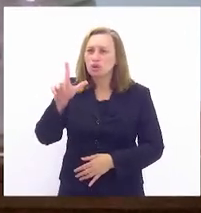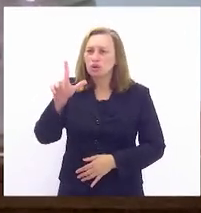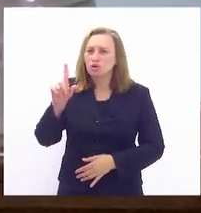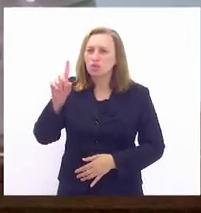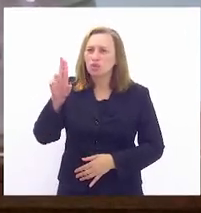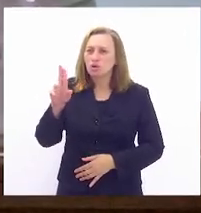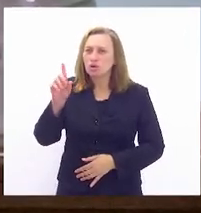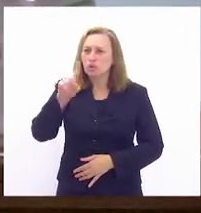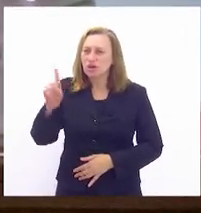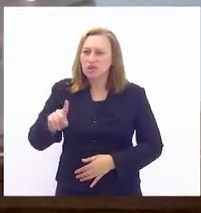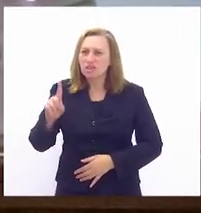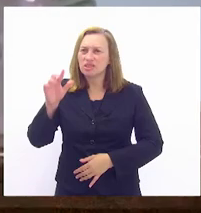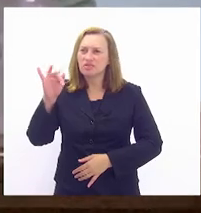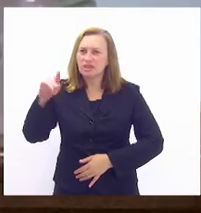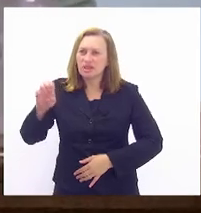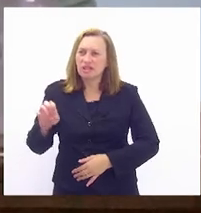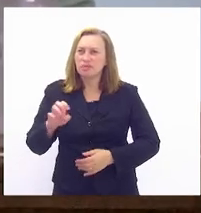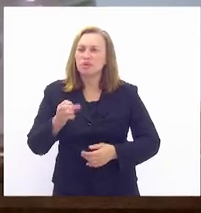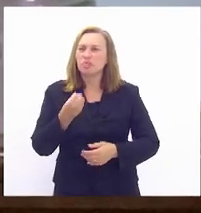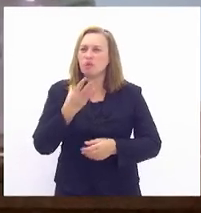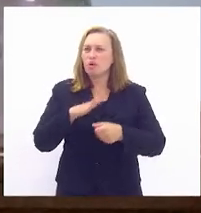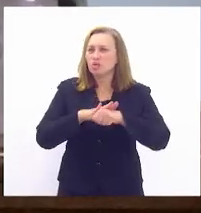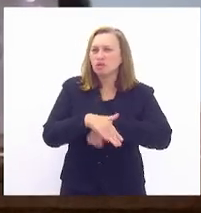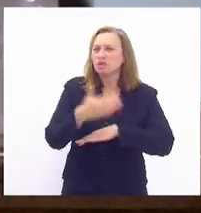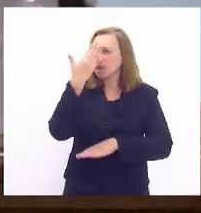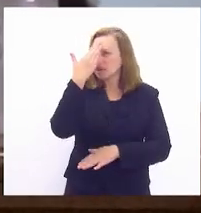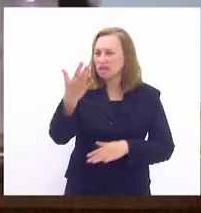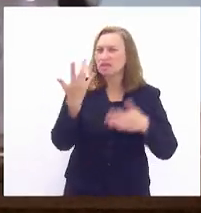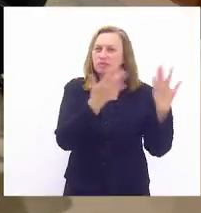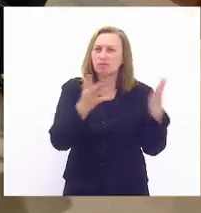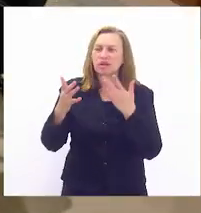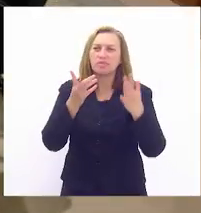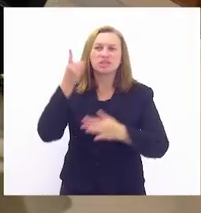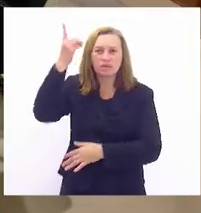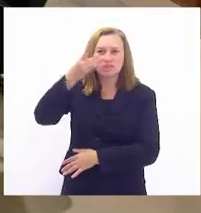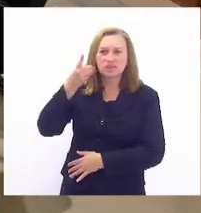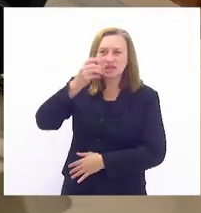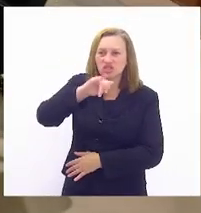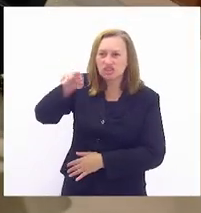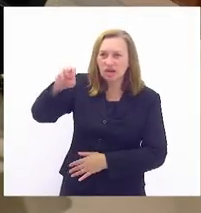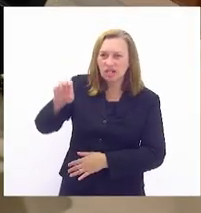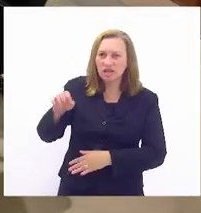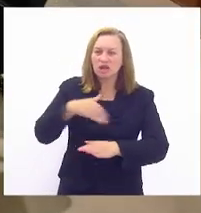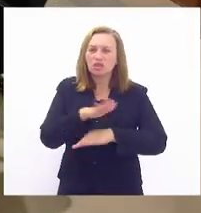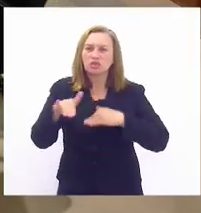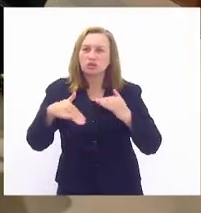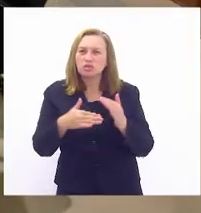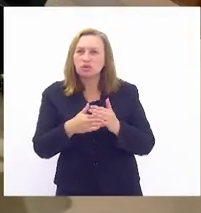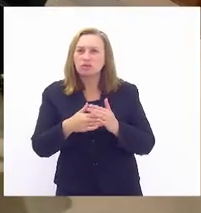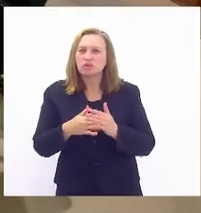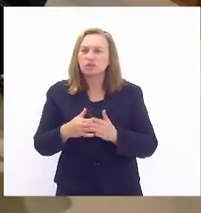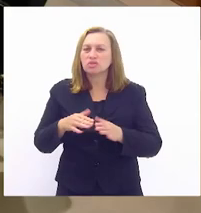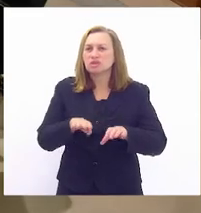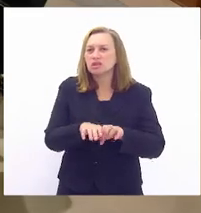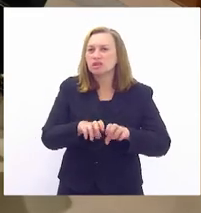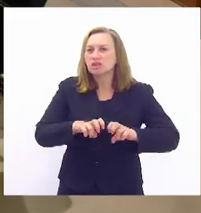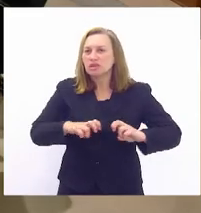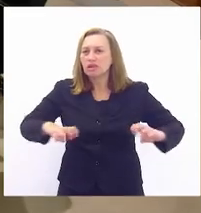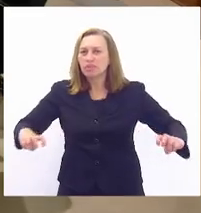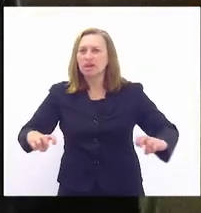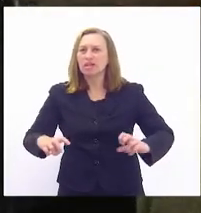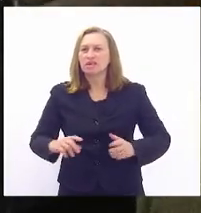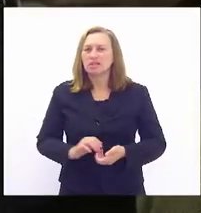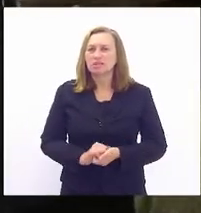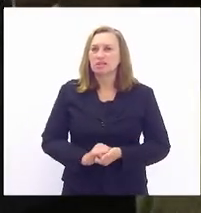Muito boa noite, agradeço e parabenizo o deputado Jari e todos os membros da mesa e todos que me antecederam